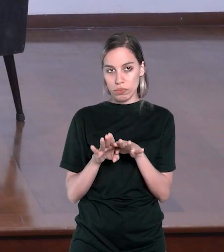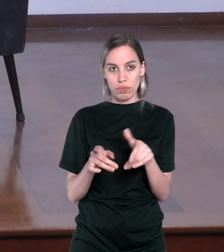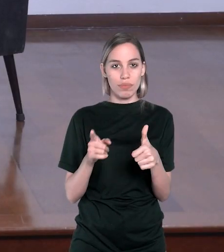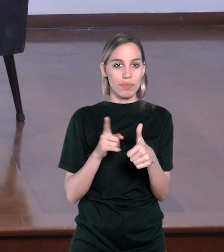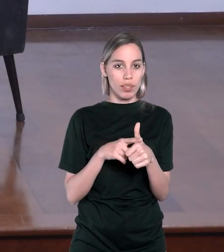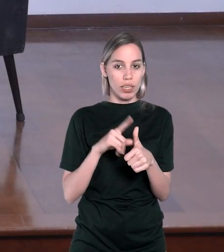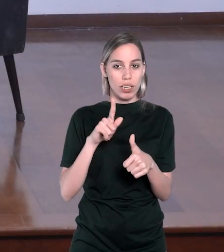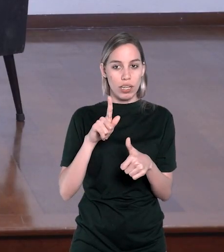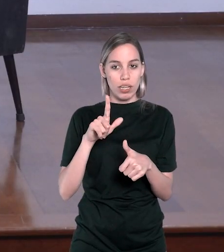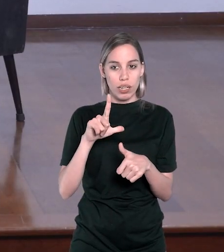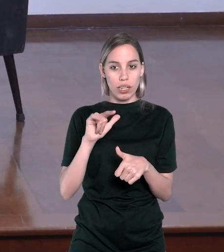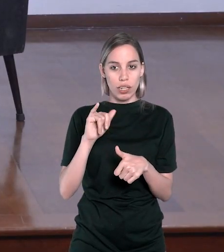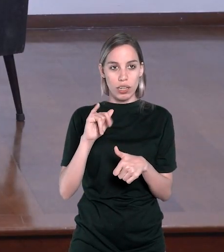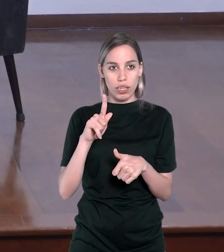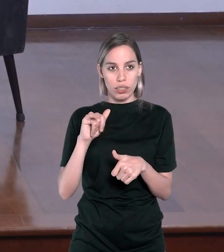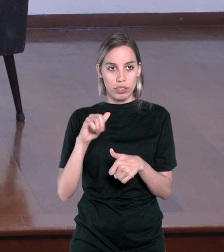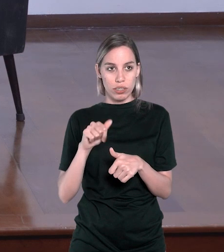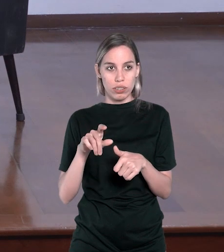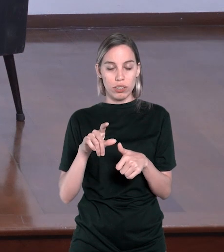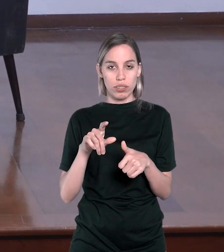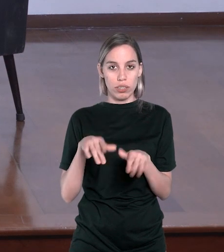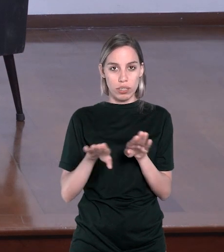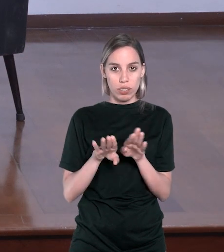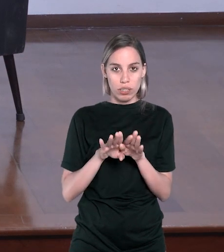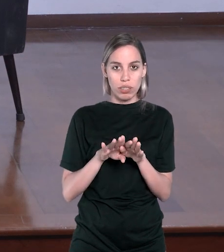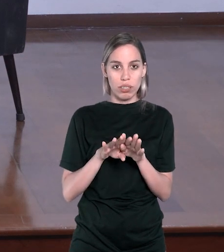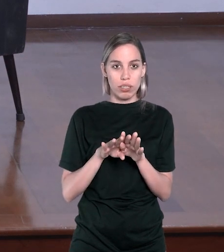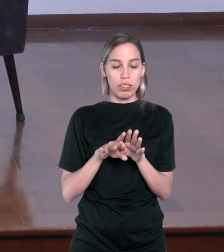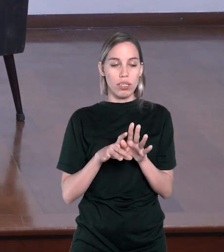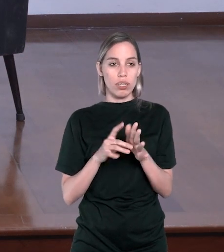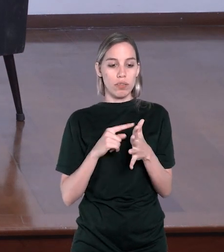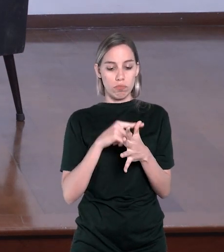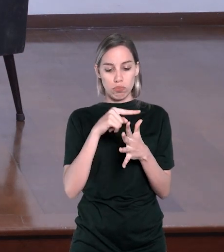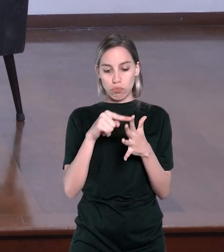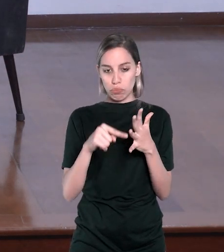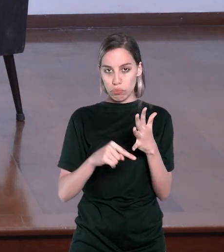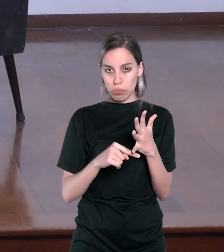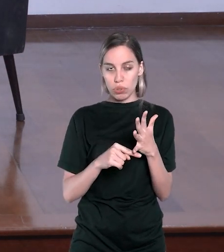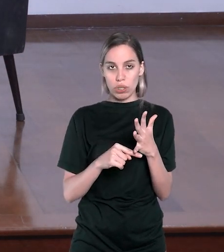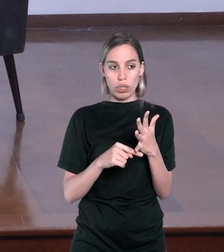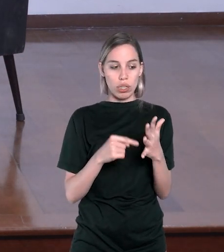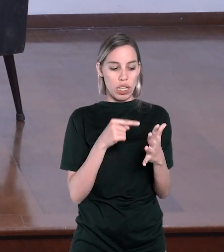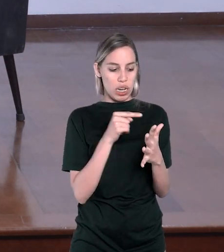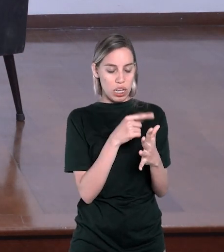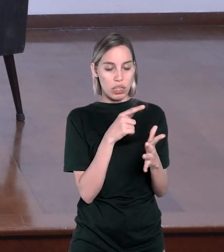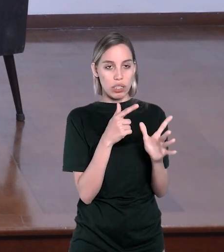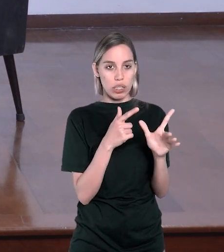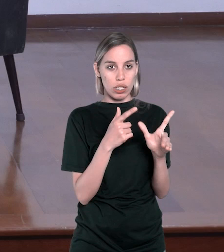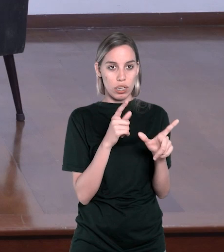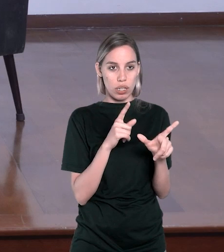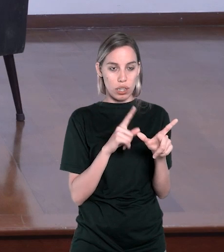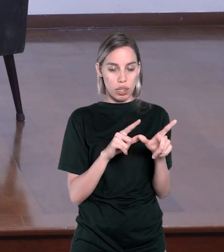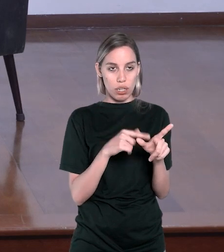Lígia Bojunga Nunes. Isso foi a minha grande leitura de quando